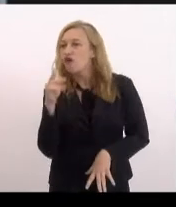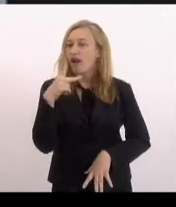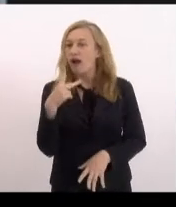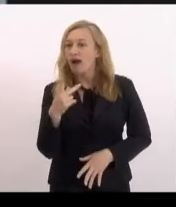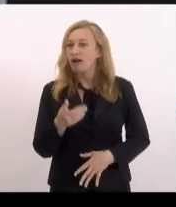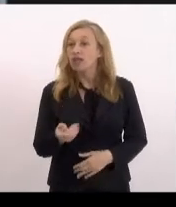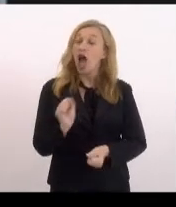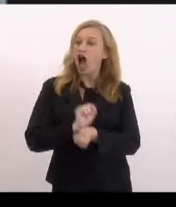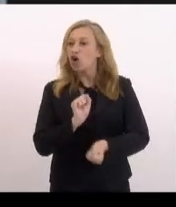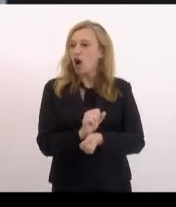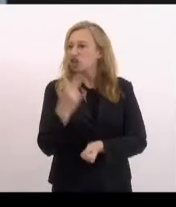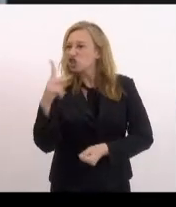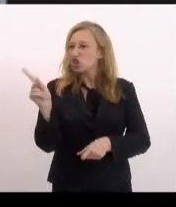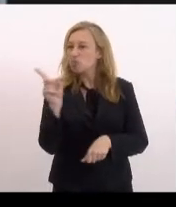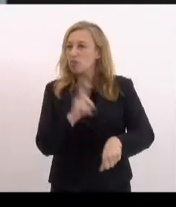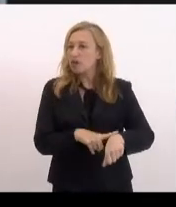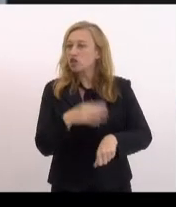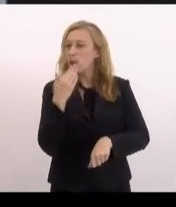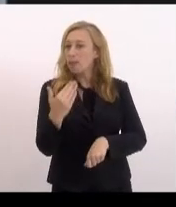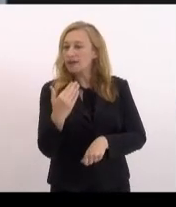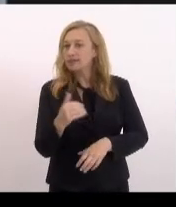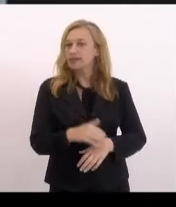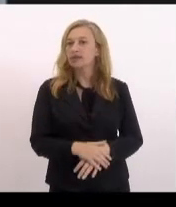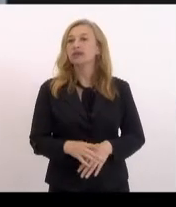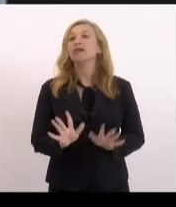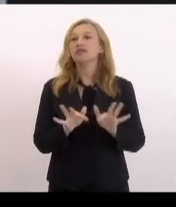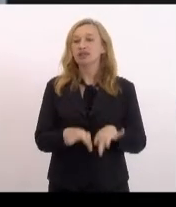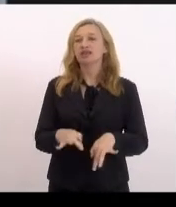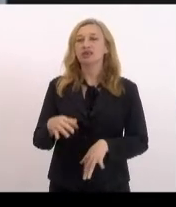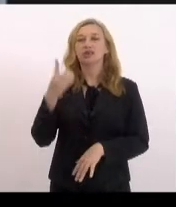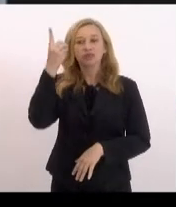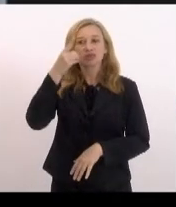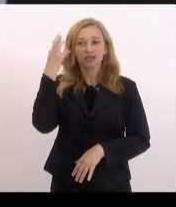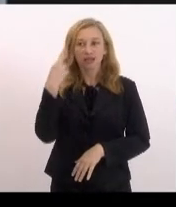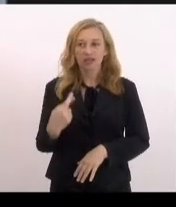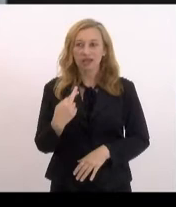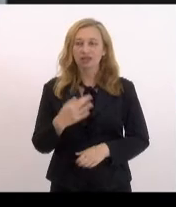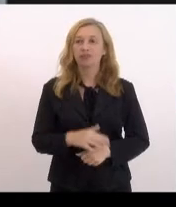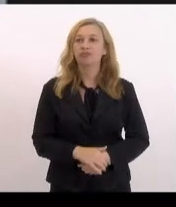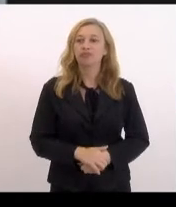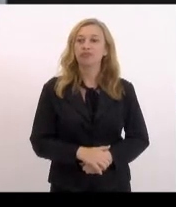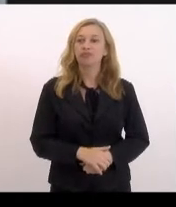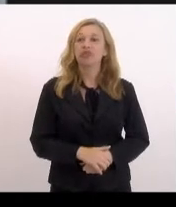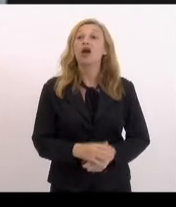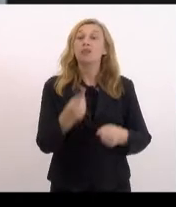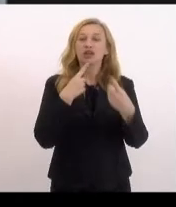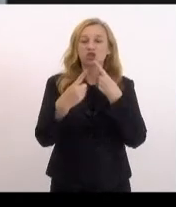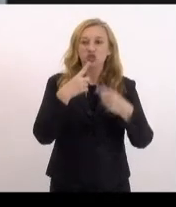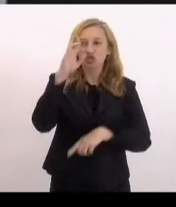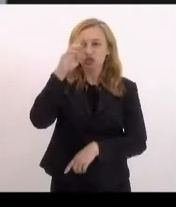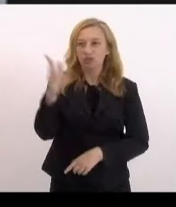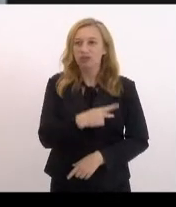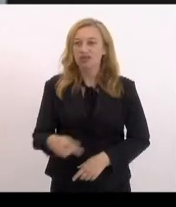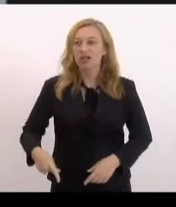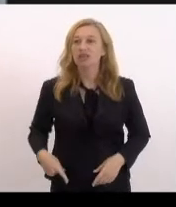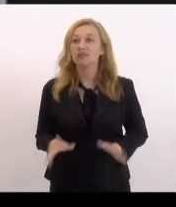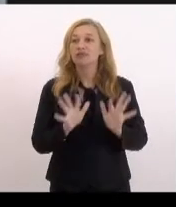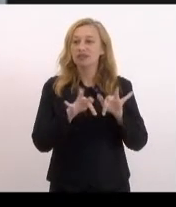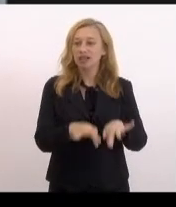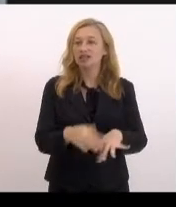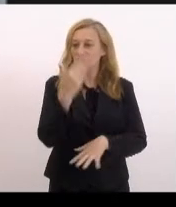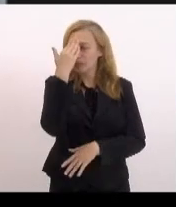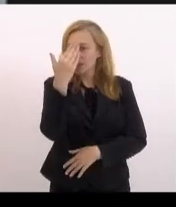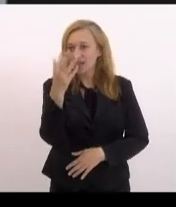interrompa. Aguarde a sua vez ou peça novamente. Para concluir, por favor, deputada Renata. Para discutir, presidente. Senhor presidente,